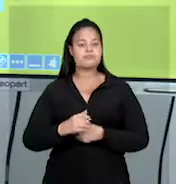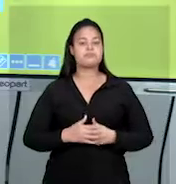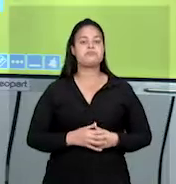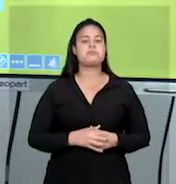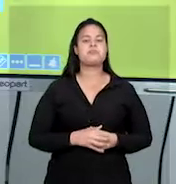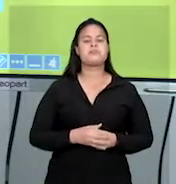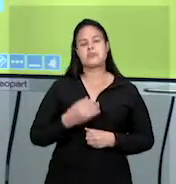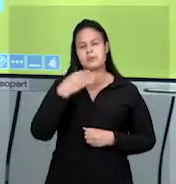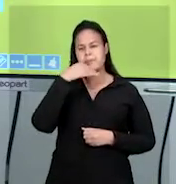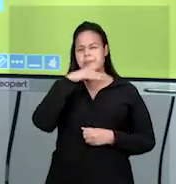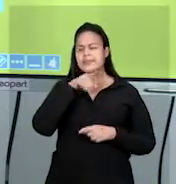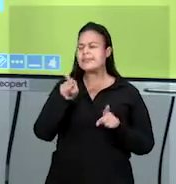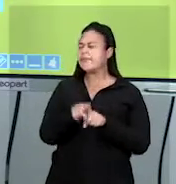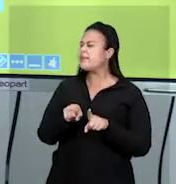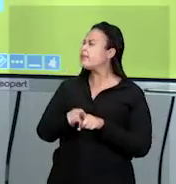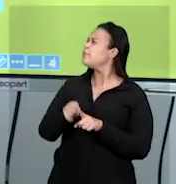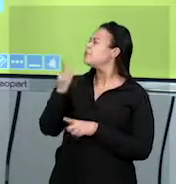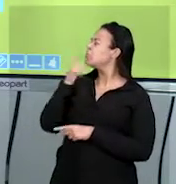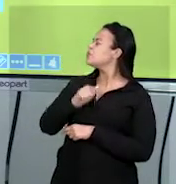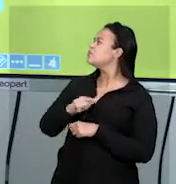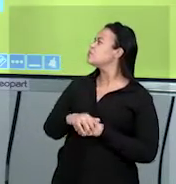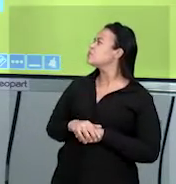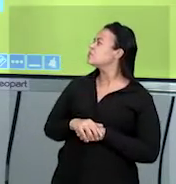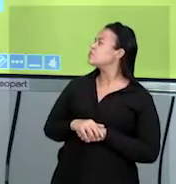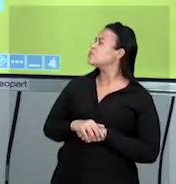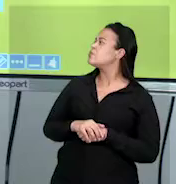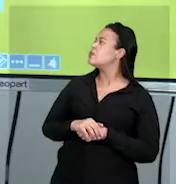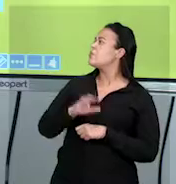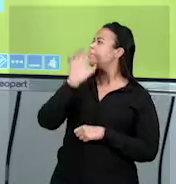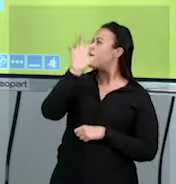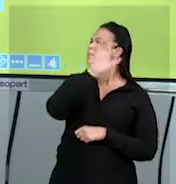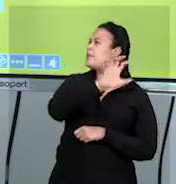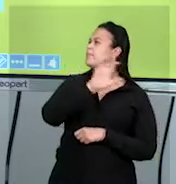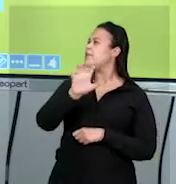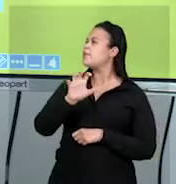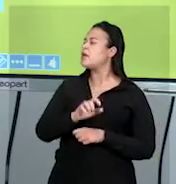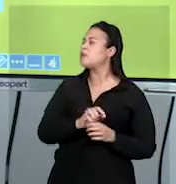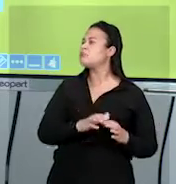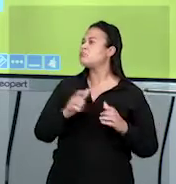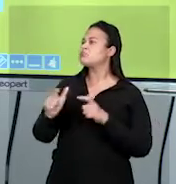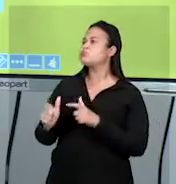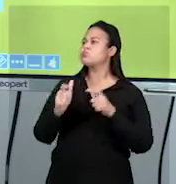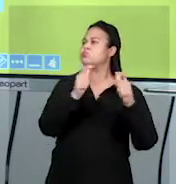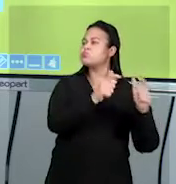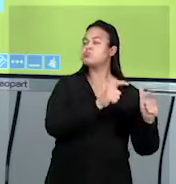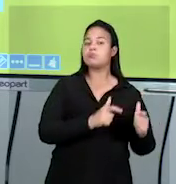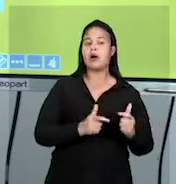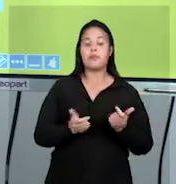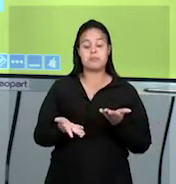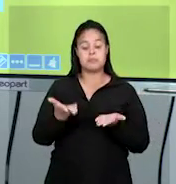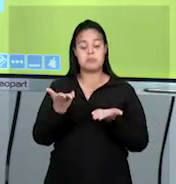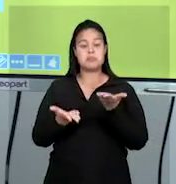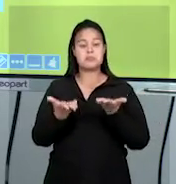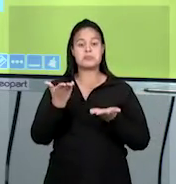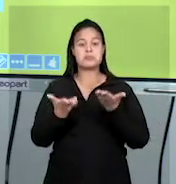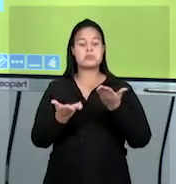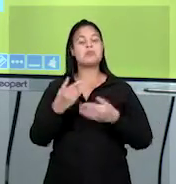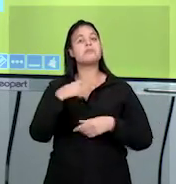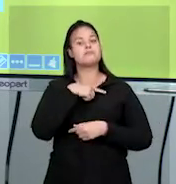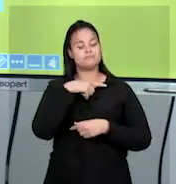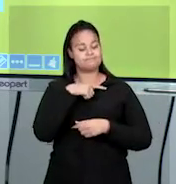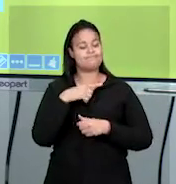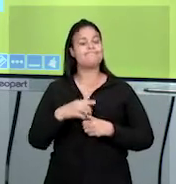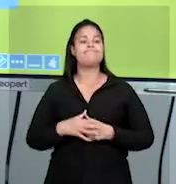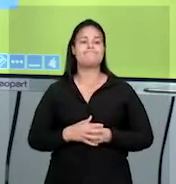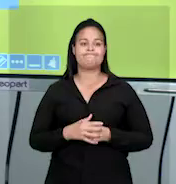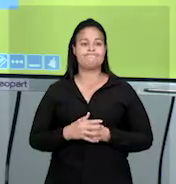eu consigo perceber outra coisa nesse mapa. Ele, além de ser um mapa de símbolo linear, ele também é um mapa de símbolos proporcionais, assim